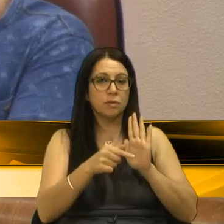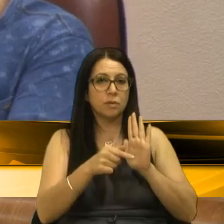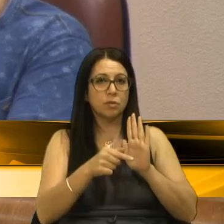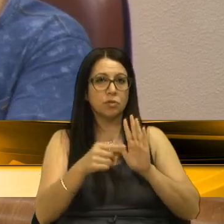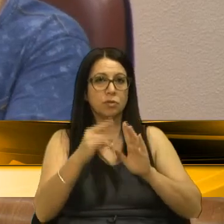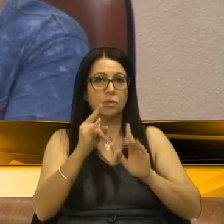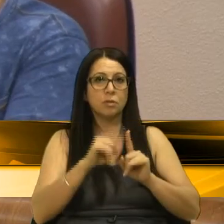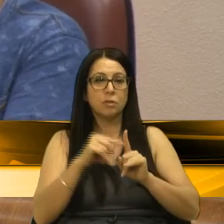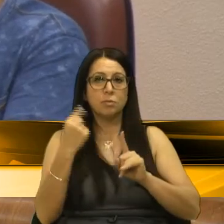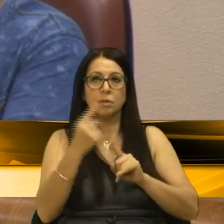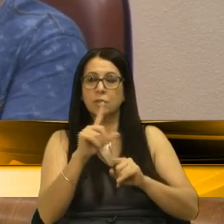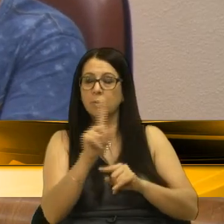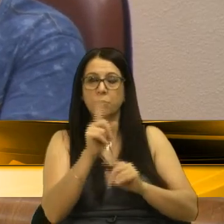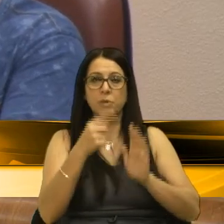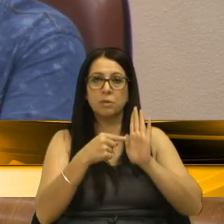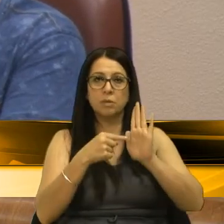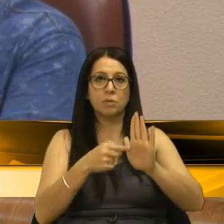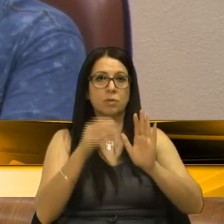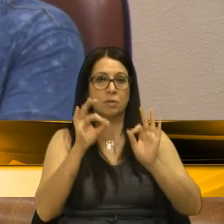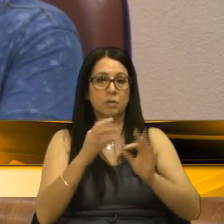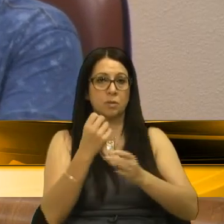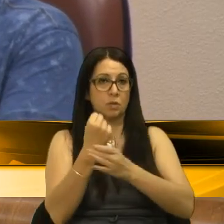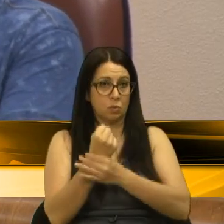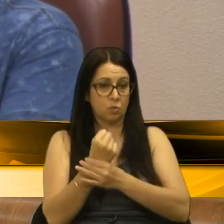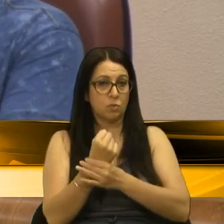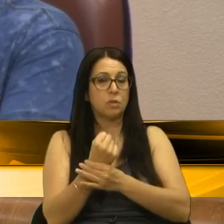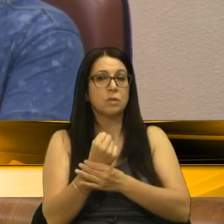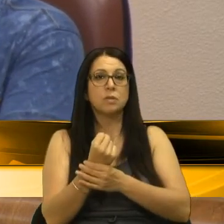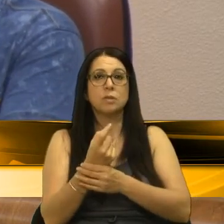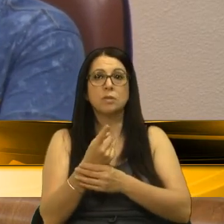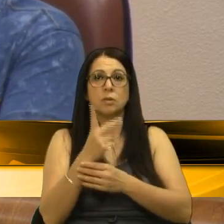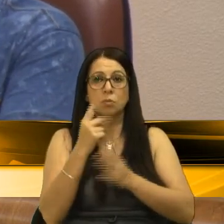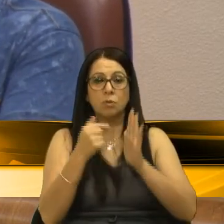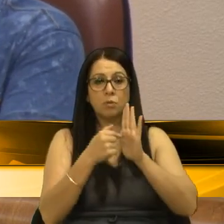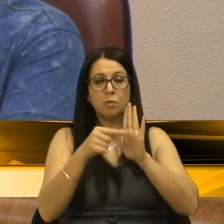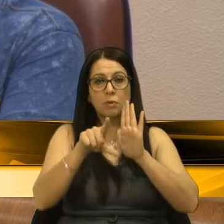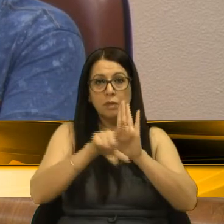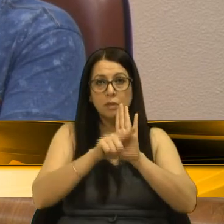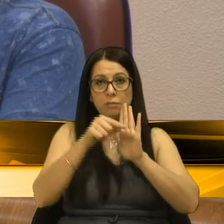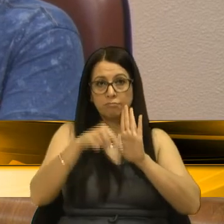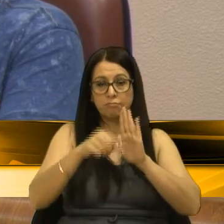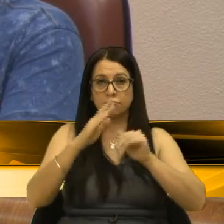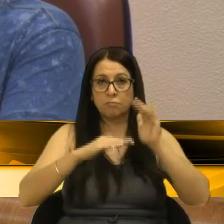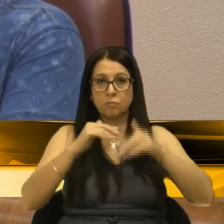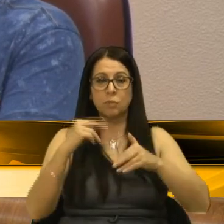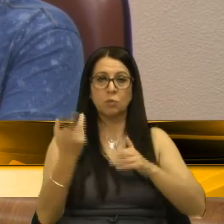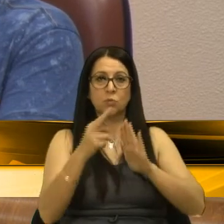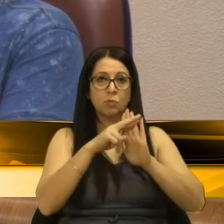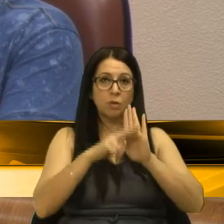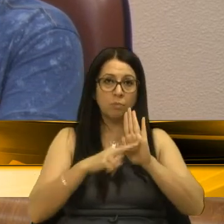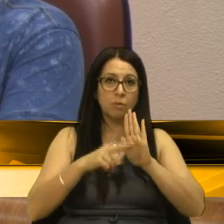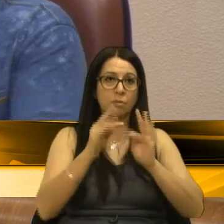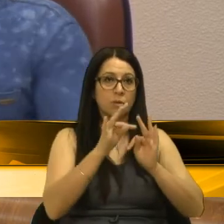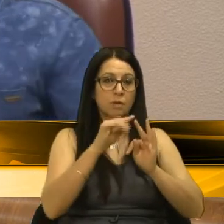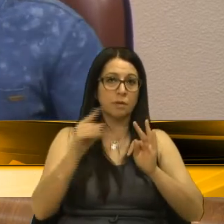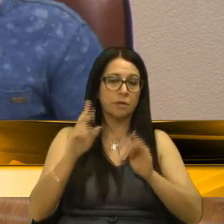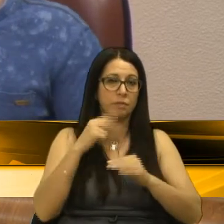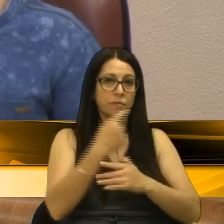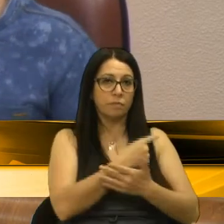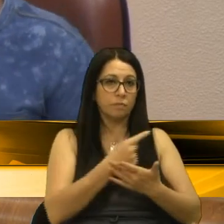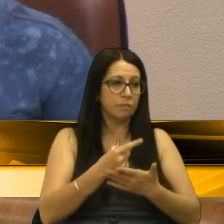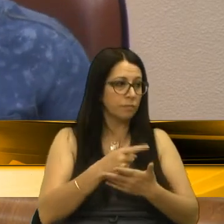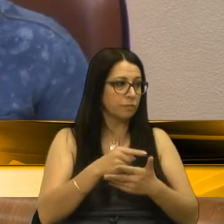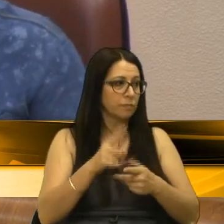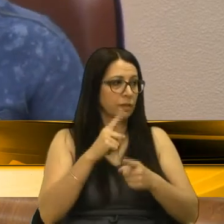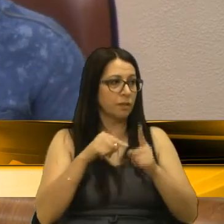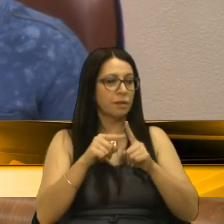habitações existentes que não apresentem condições de segurança na forma prevista na legislação vigente e nas normas técnicas oficiais deverão ser adaptadas às exigências